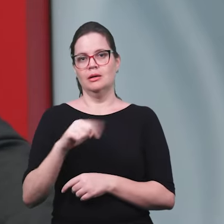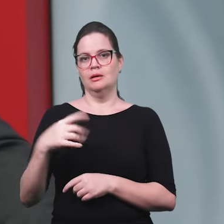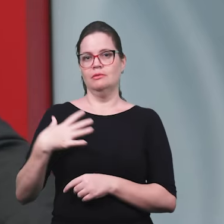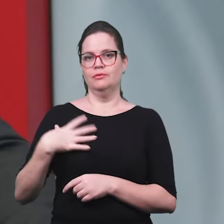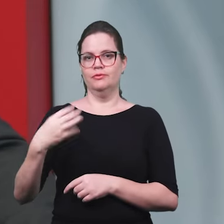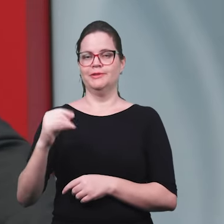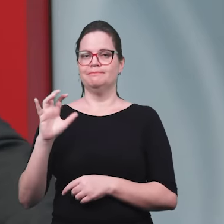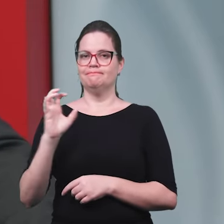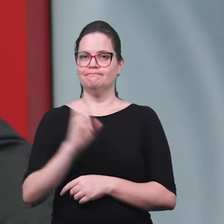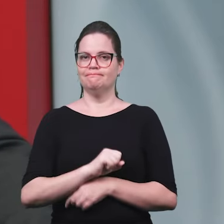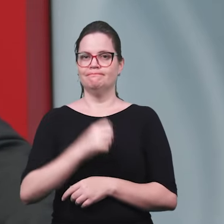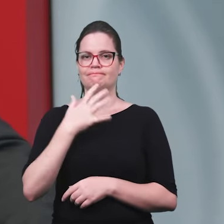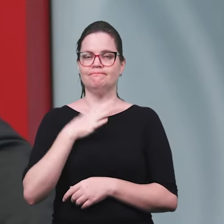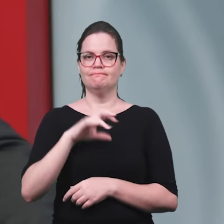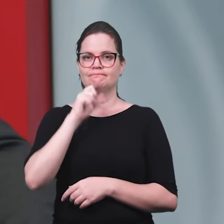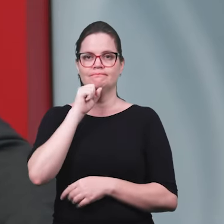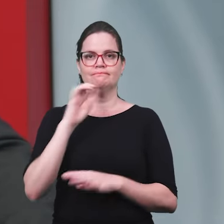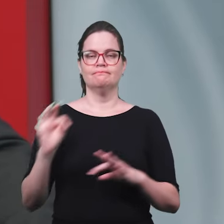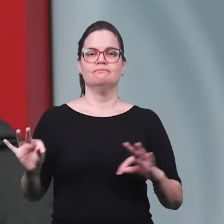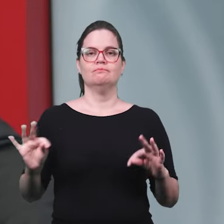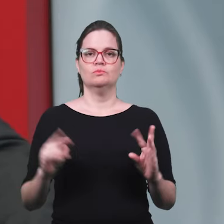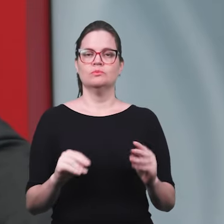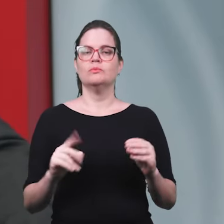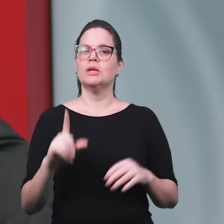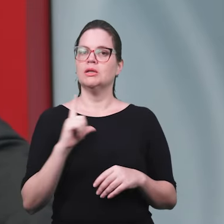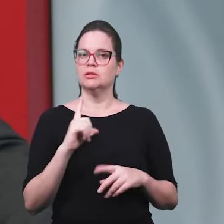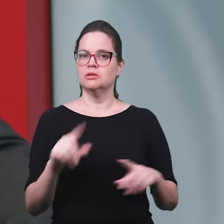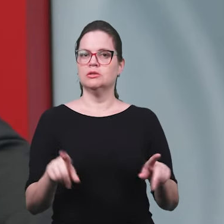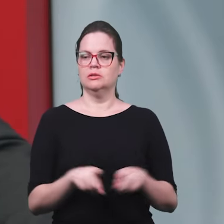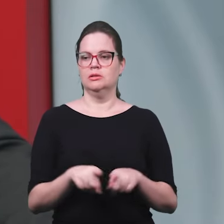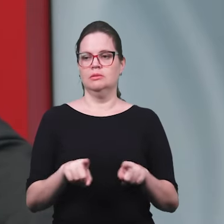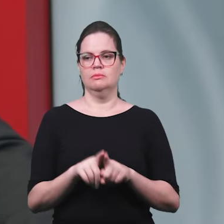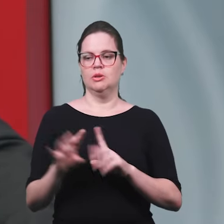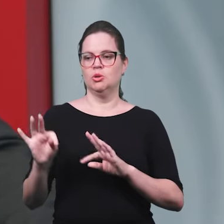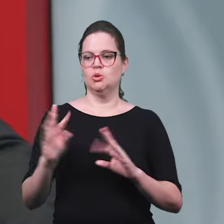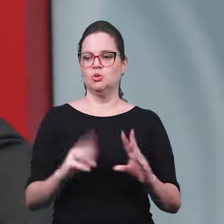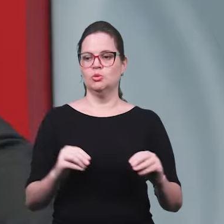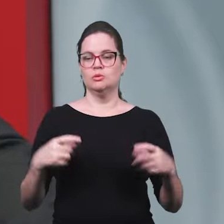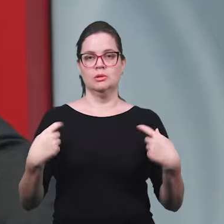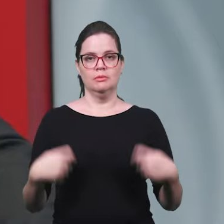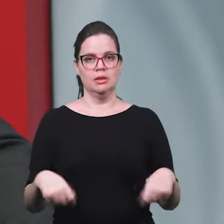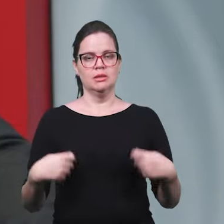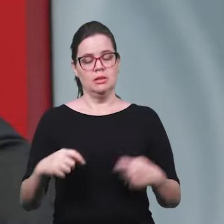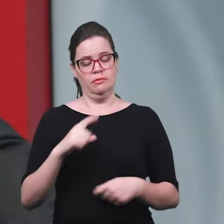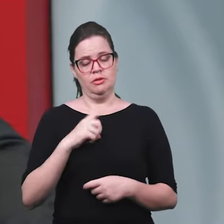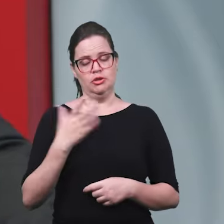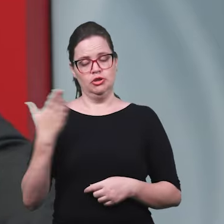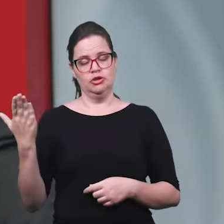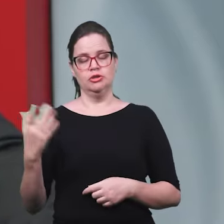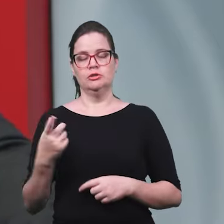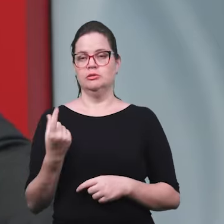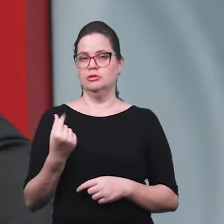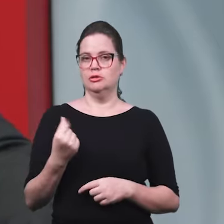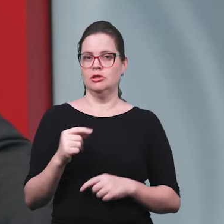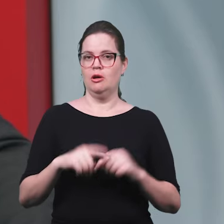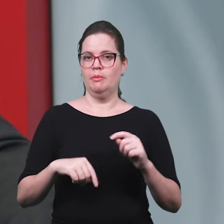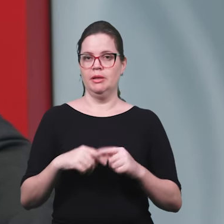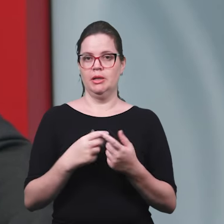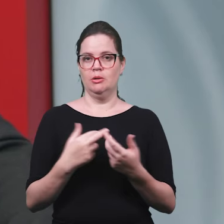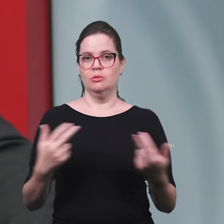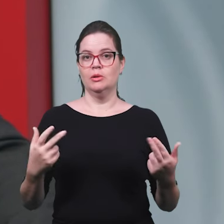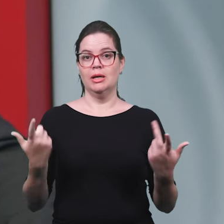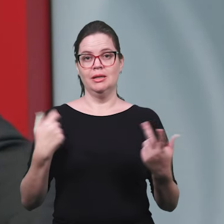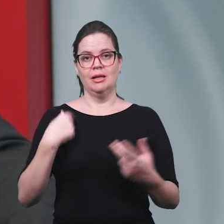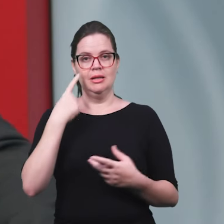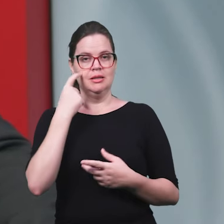Era aquele filho ali que amava o pai, tinha ali os recursos necessários. E interessante nessa história é que ele não